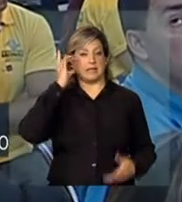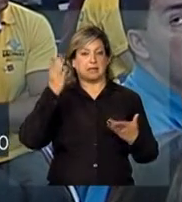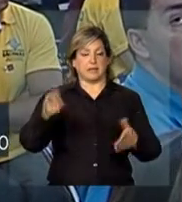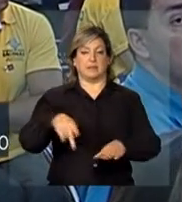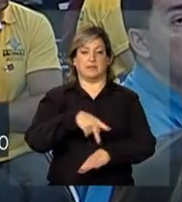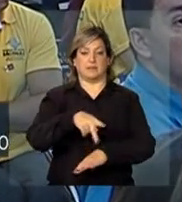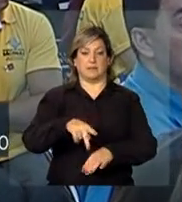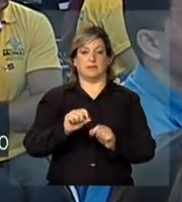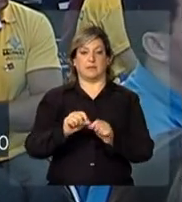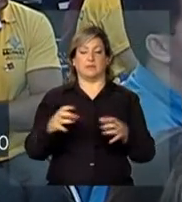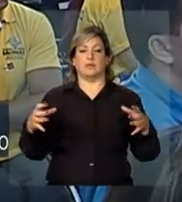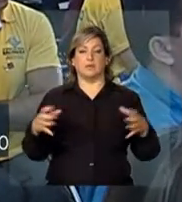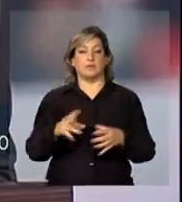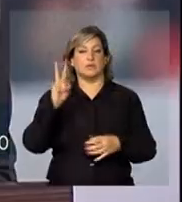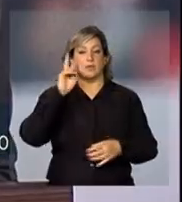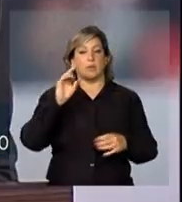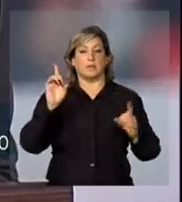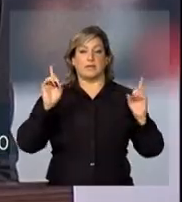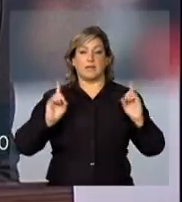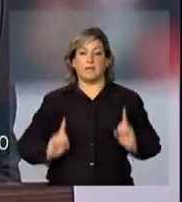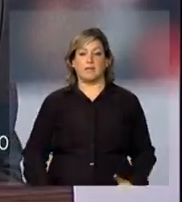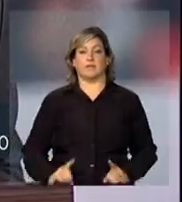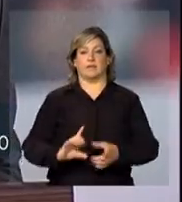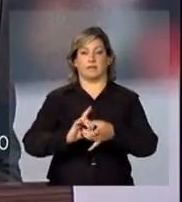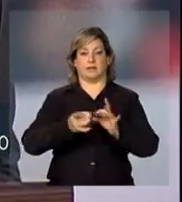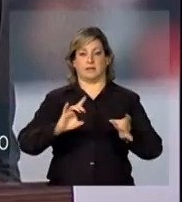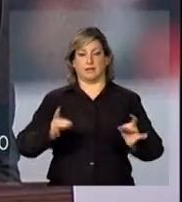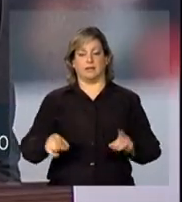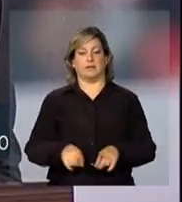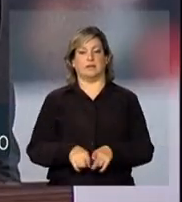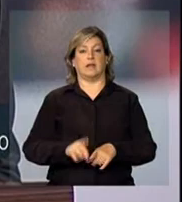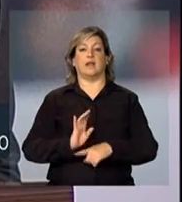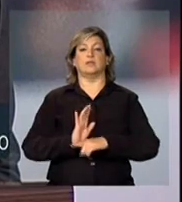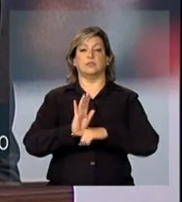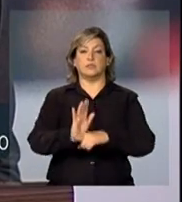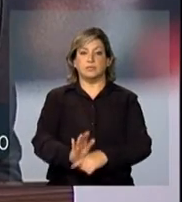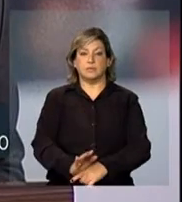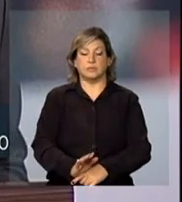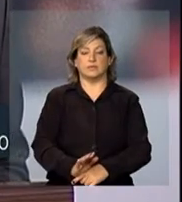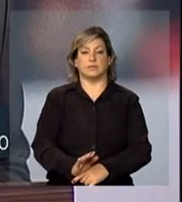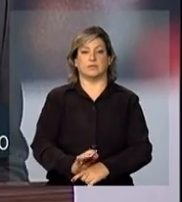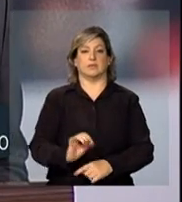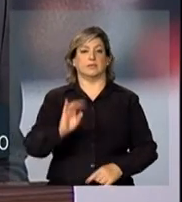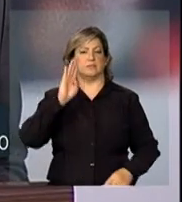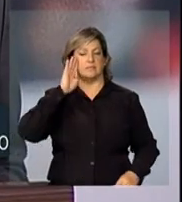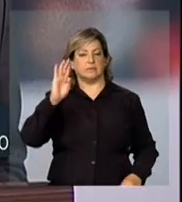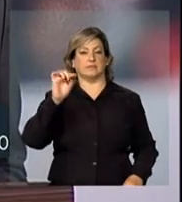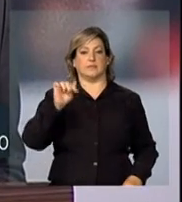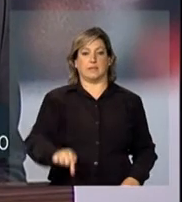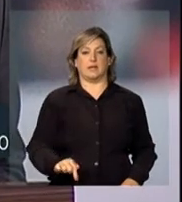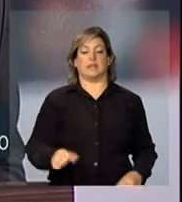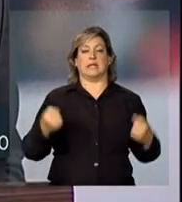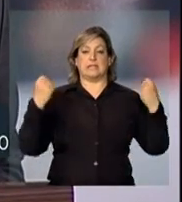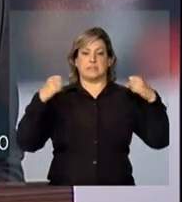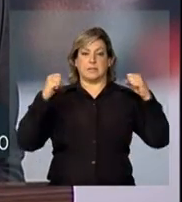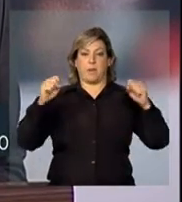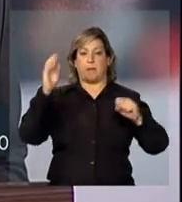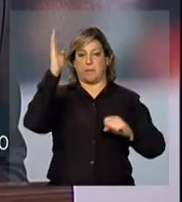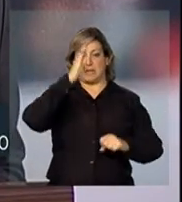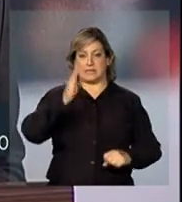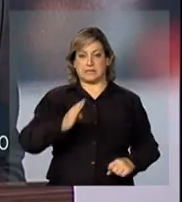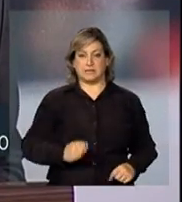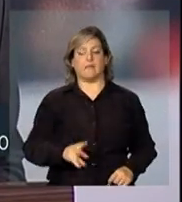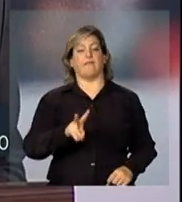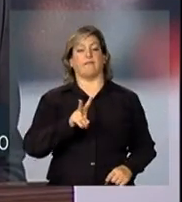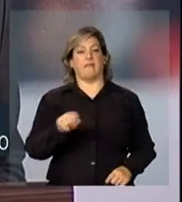em torno da causa paralímpica demonstrando de forma Cabal que o esporte brasileiro